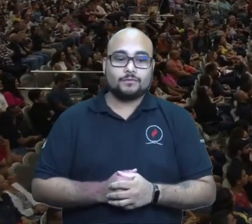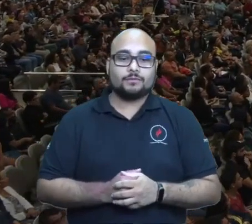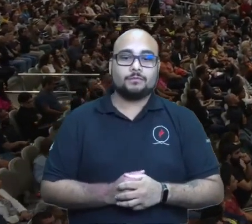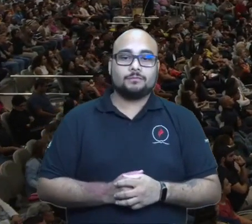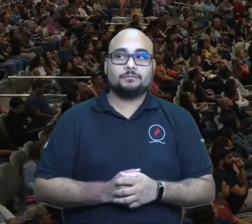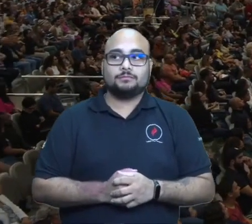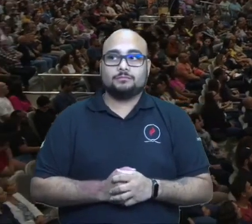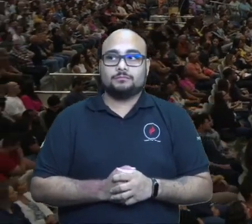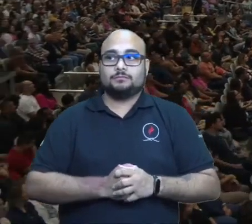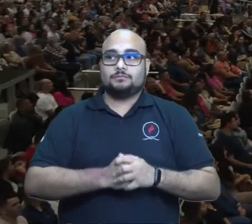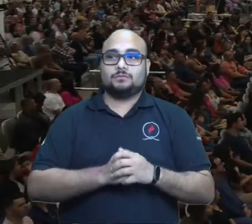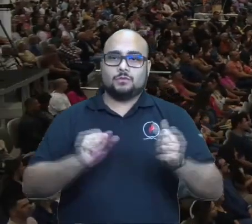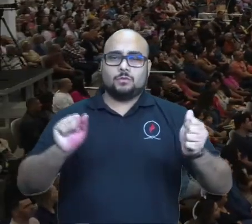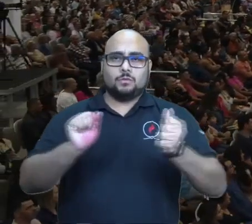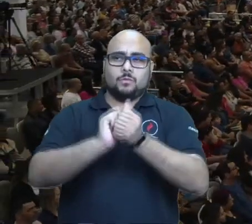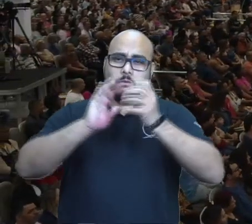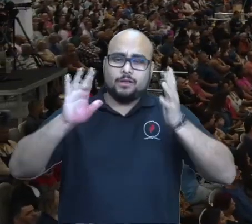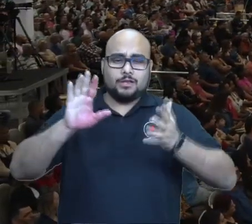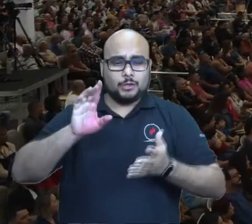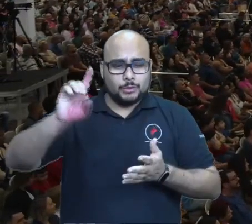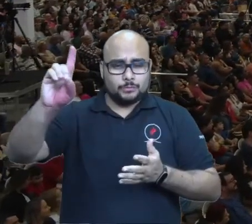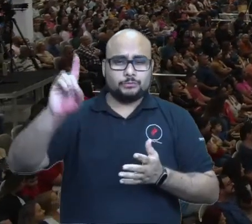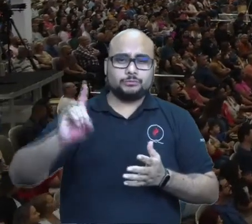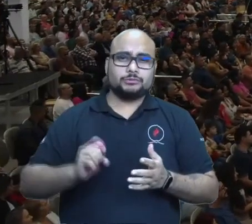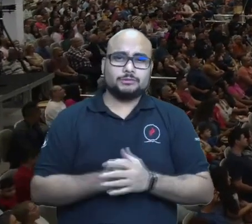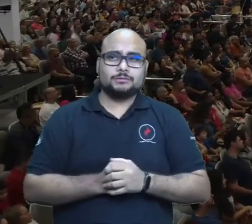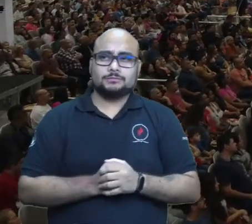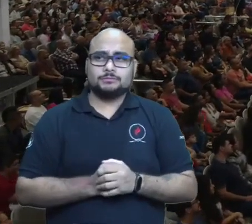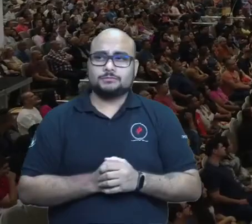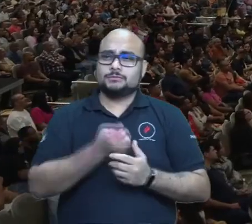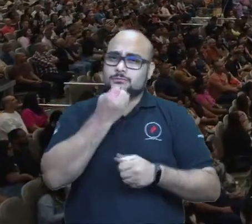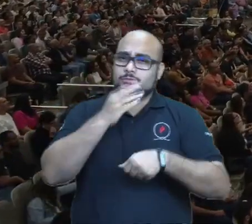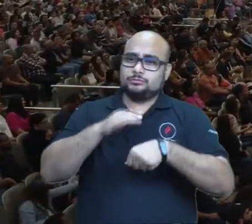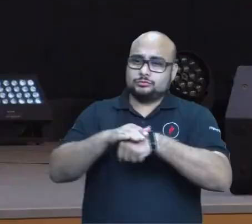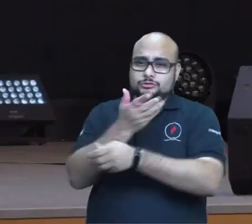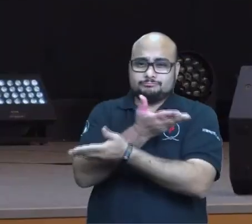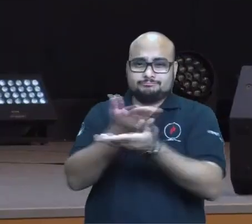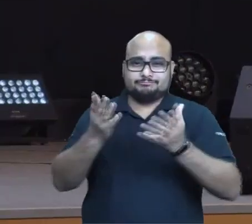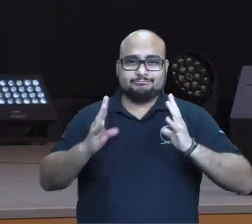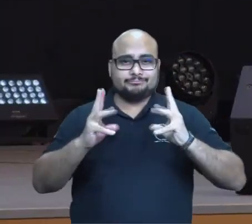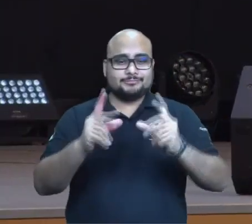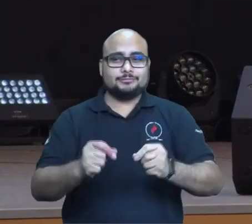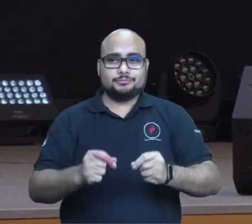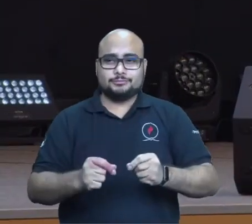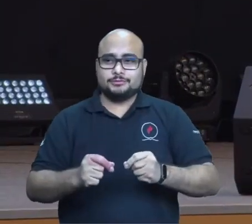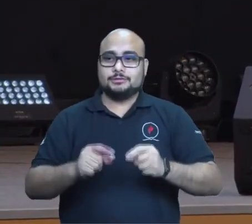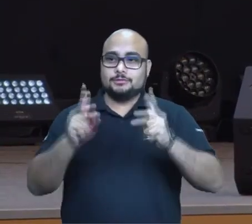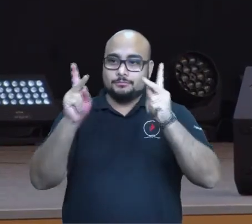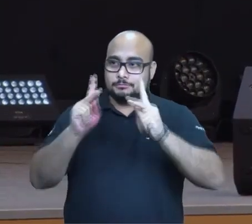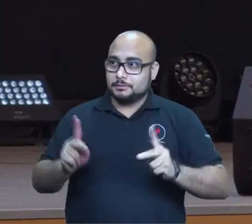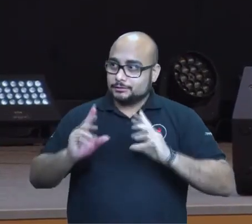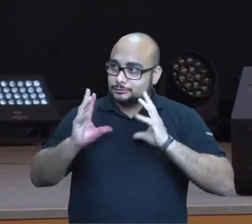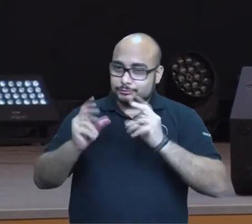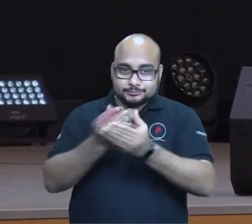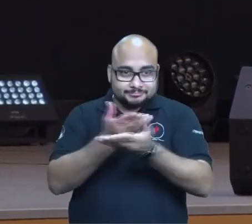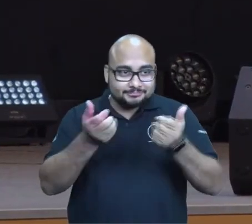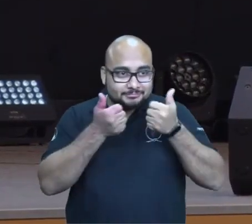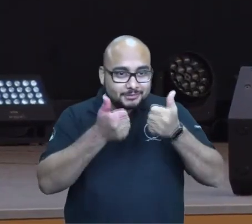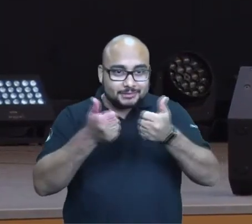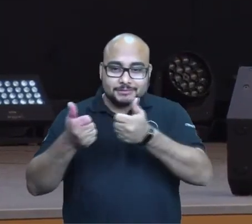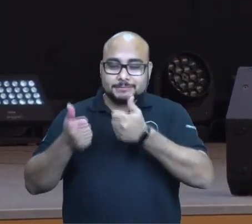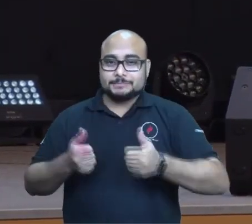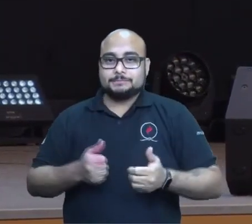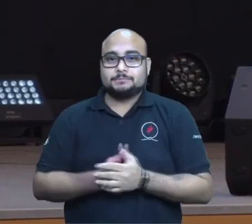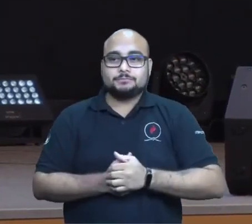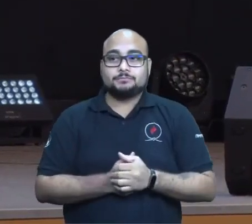glória a Deus Boa noite meus irmãos paz seja com todos vocês quem está